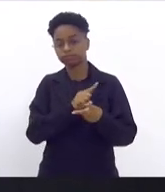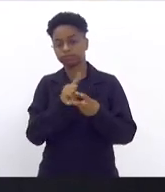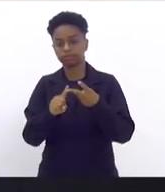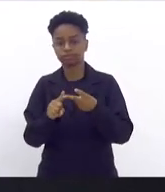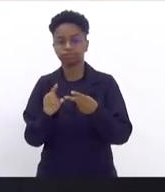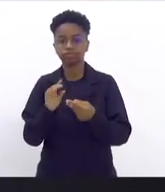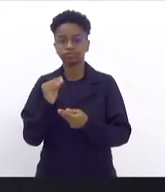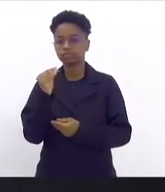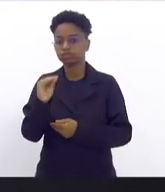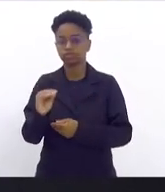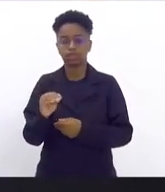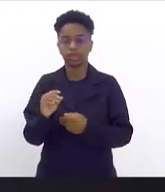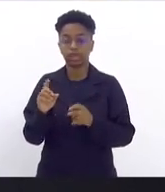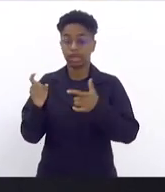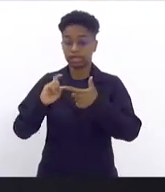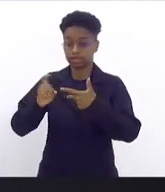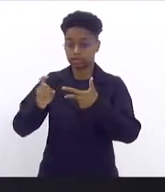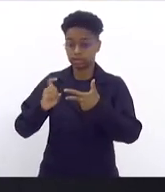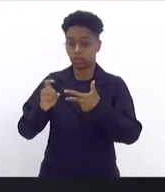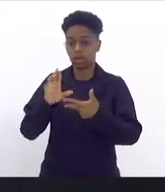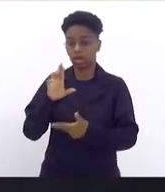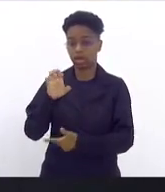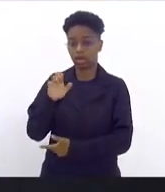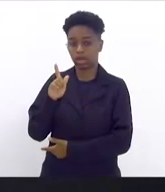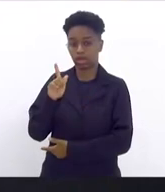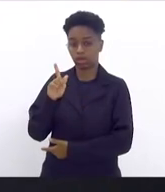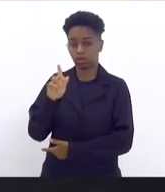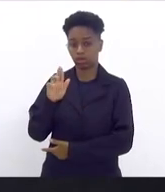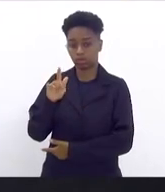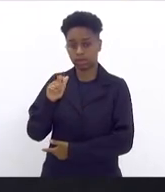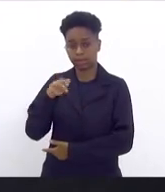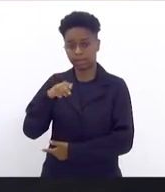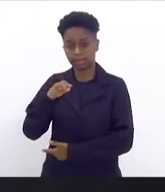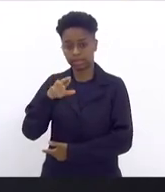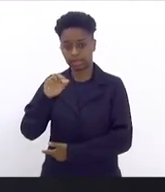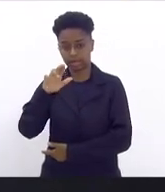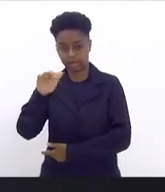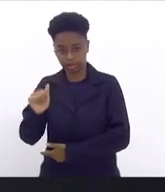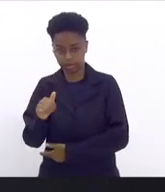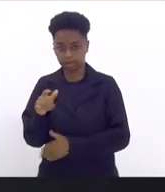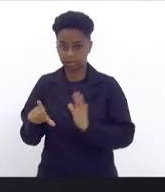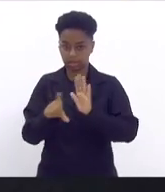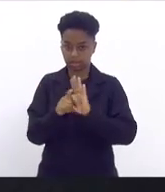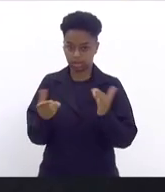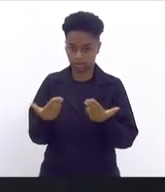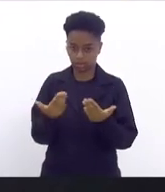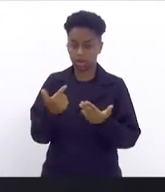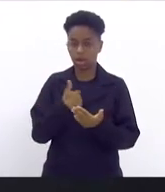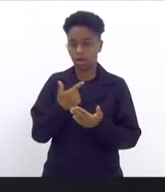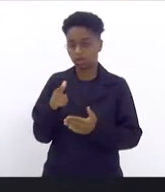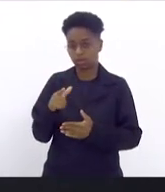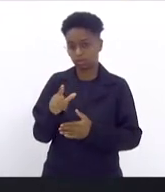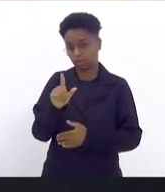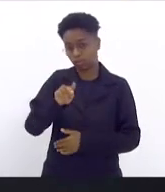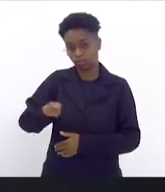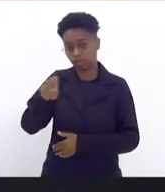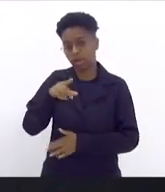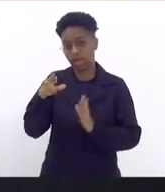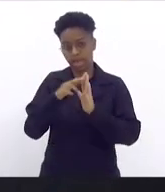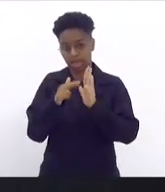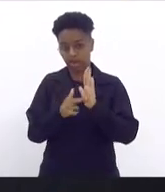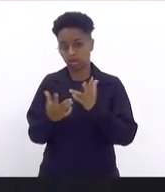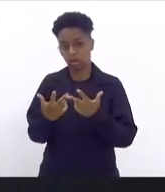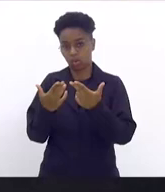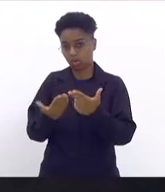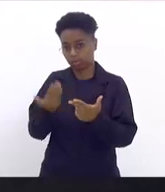o Poder Executivo regulamentará a presente lei. Aí vou adotar aqui o critério que utilizamos anteriormente, é que um